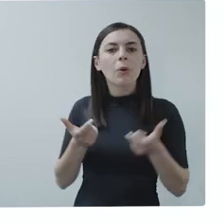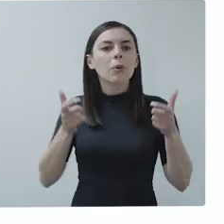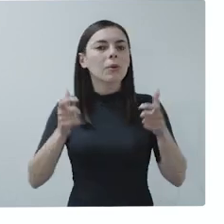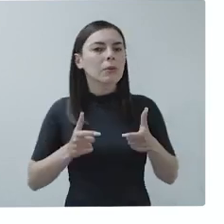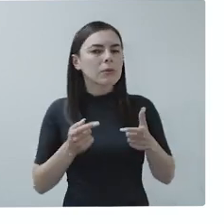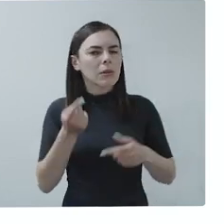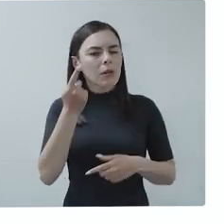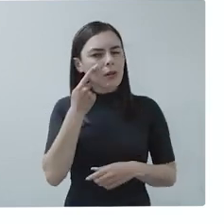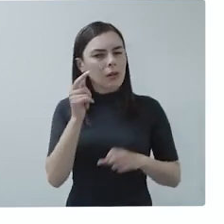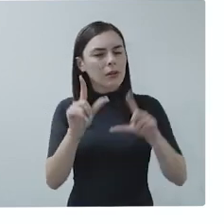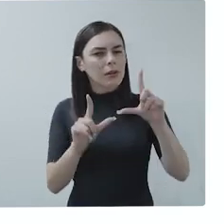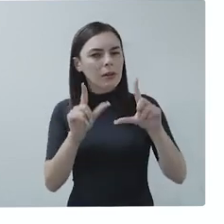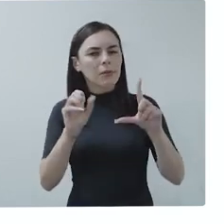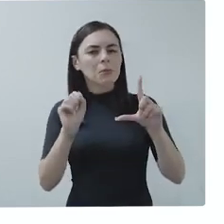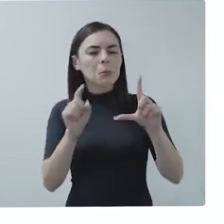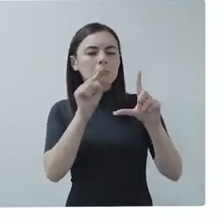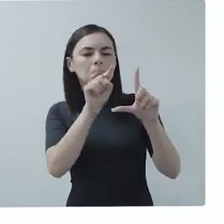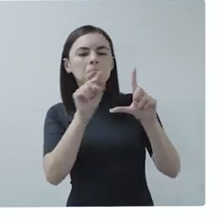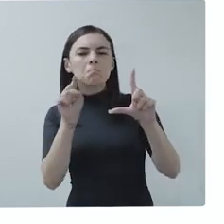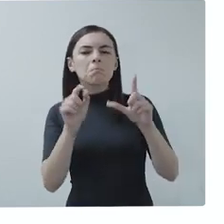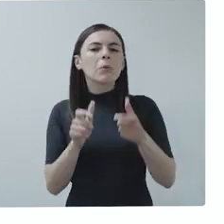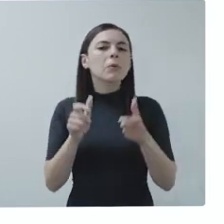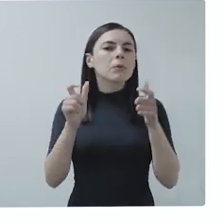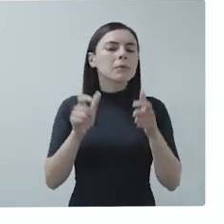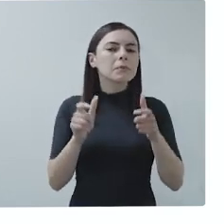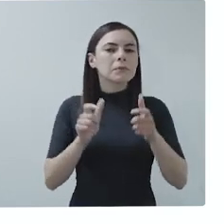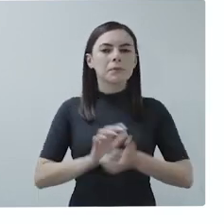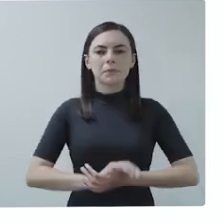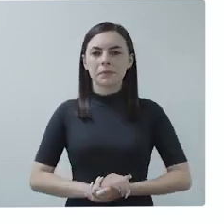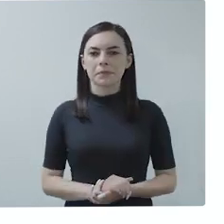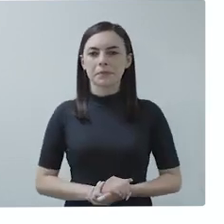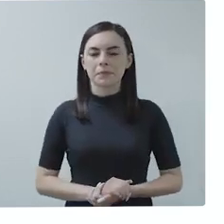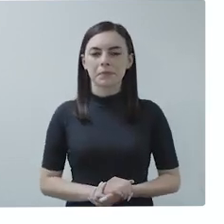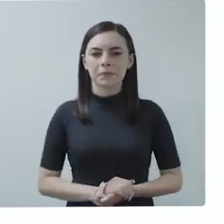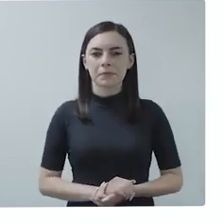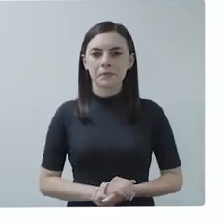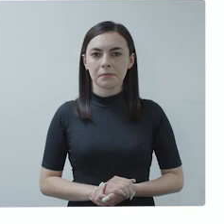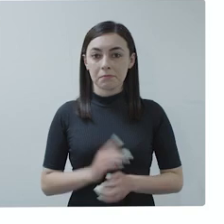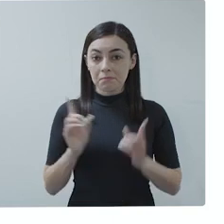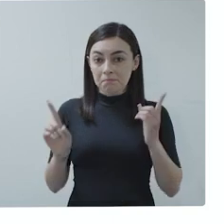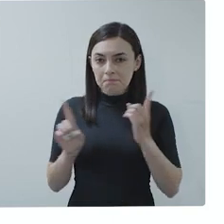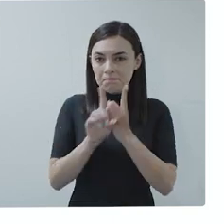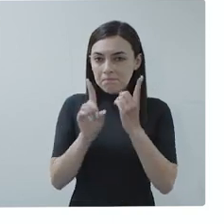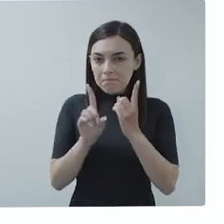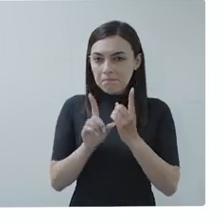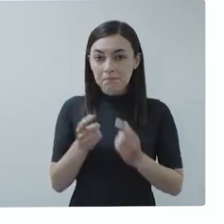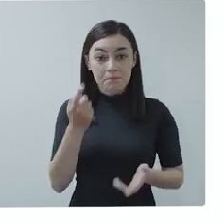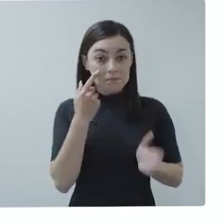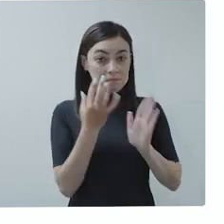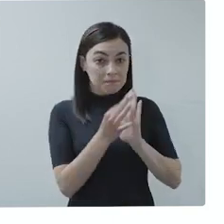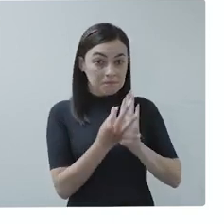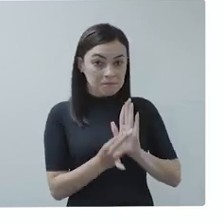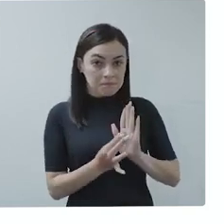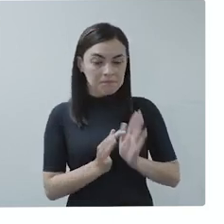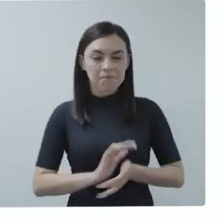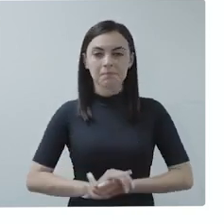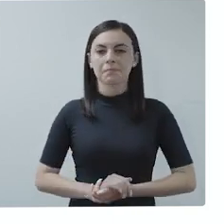vão lá na telinha e mostra para mim onde é que estão as bolinhas de gude. Acharam? Então vamos conferir?